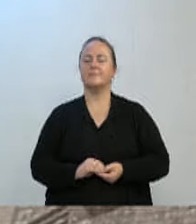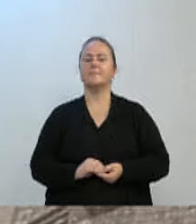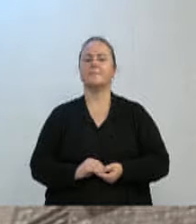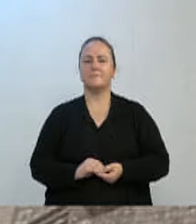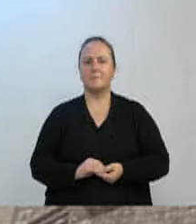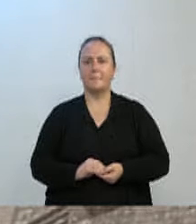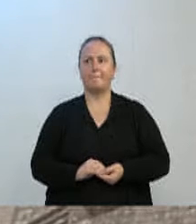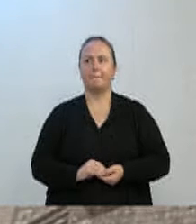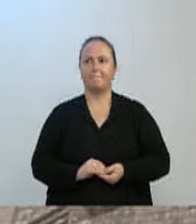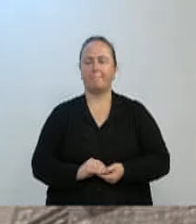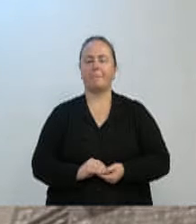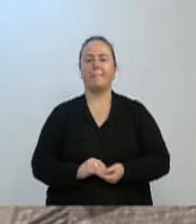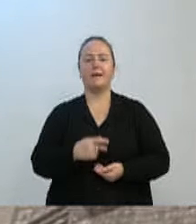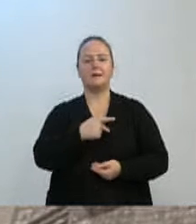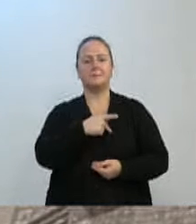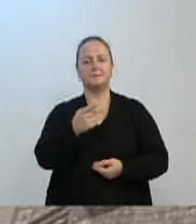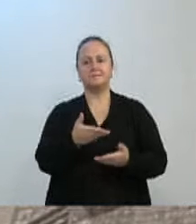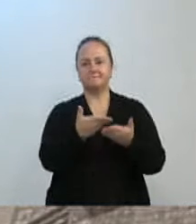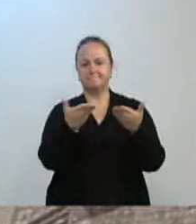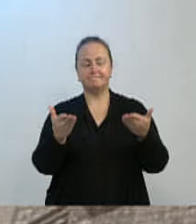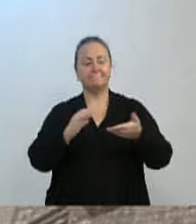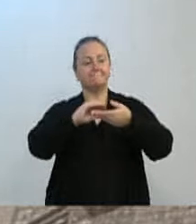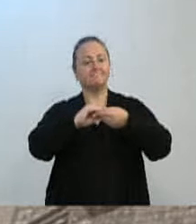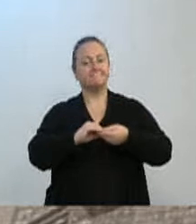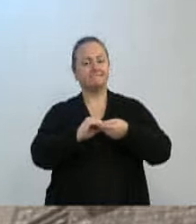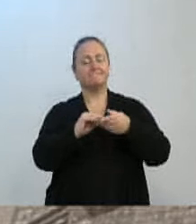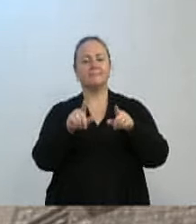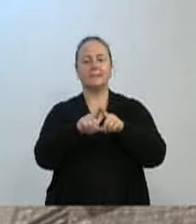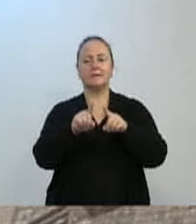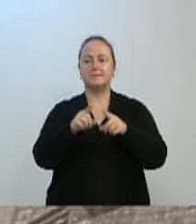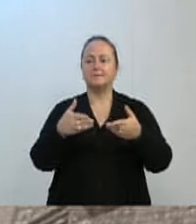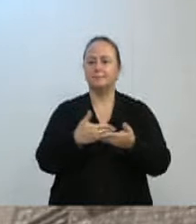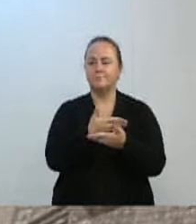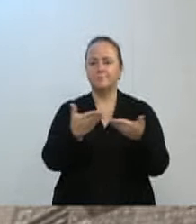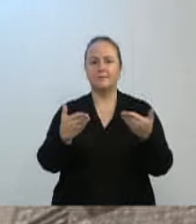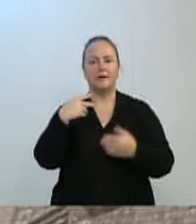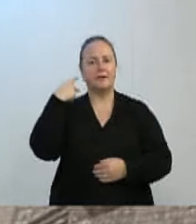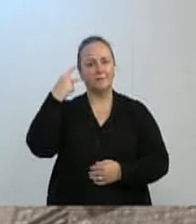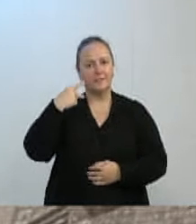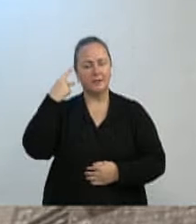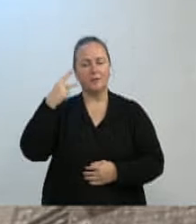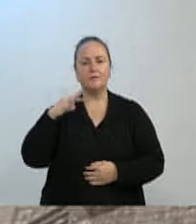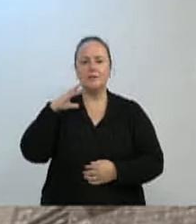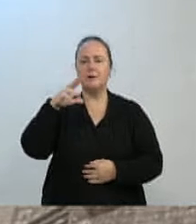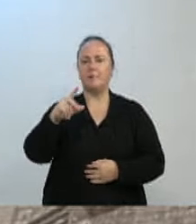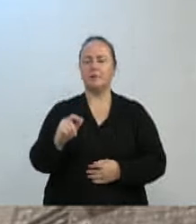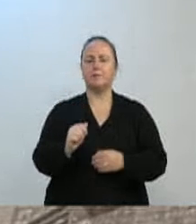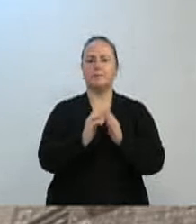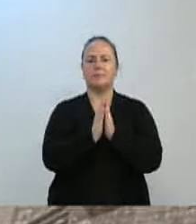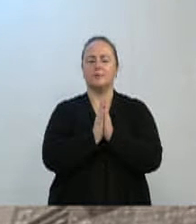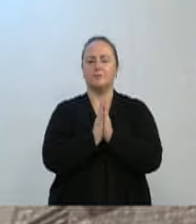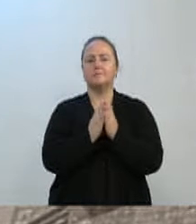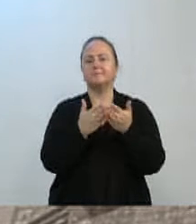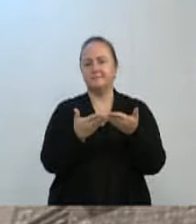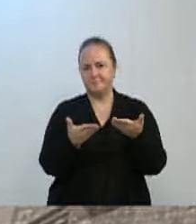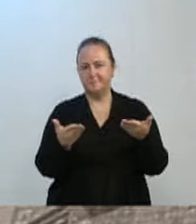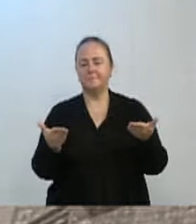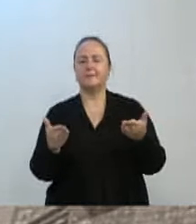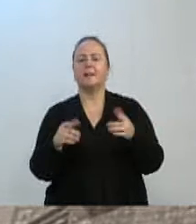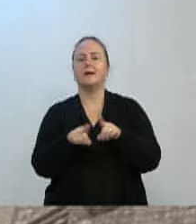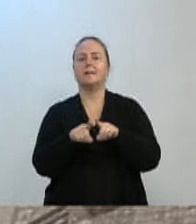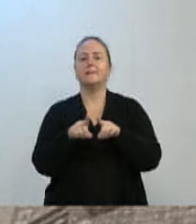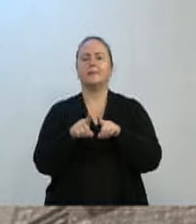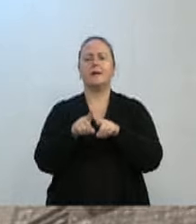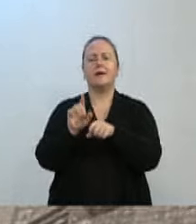Senhor presidente, lhe cumprimentando, cumprimento a todos os vereadores e a todos os assistentes e também aqueles